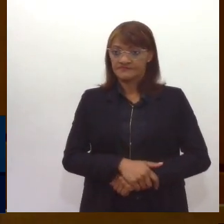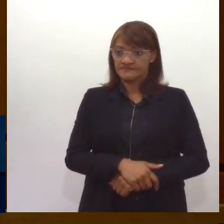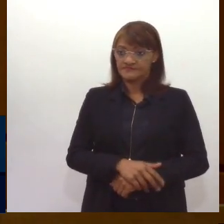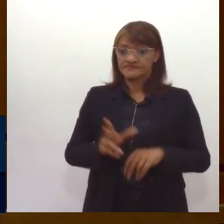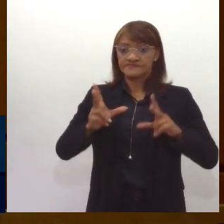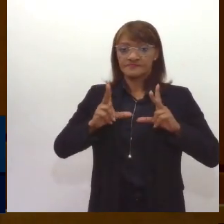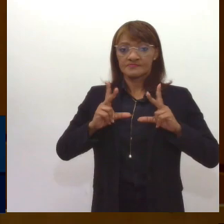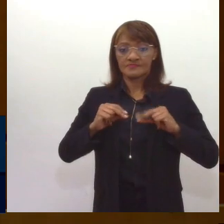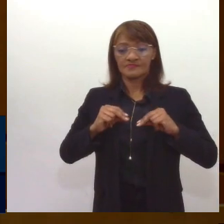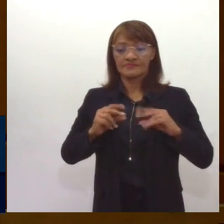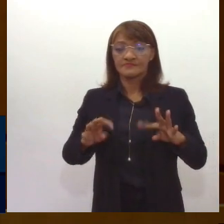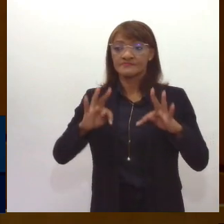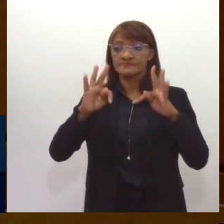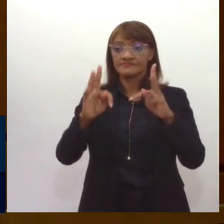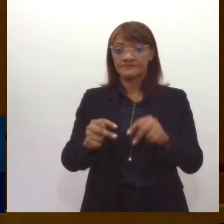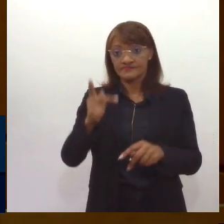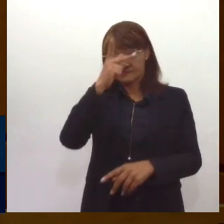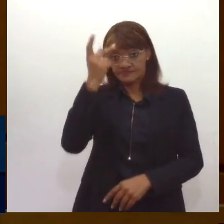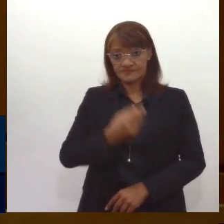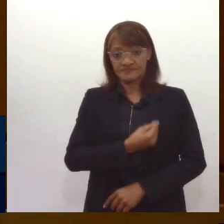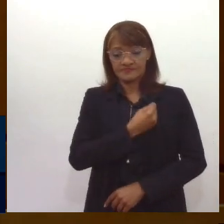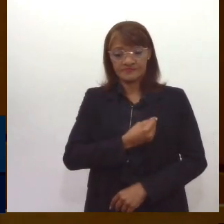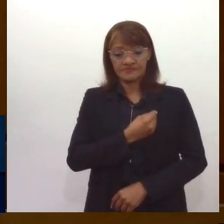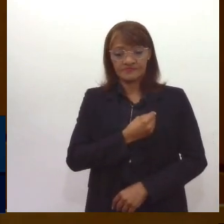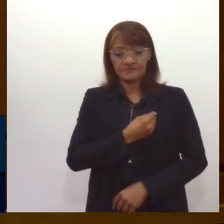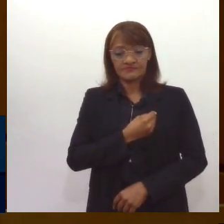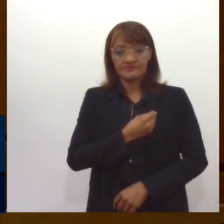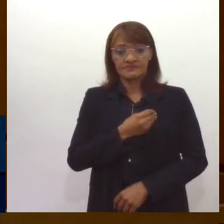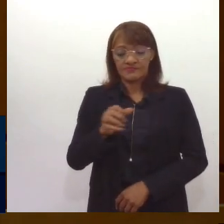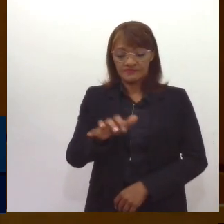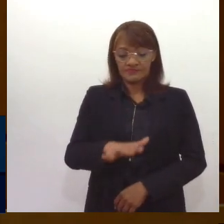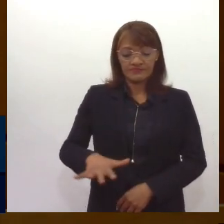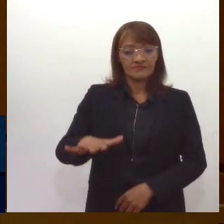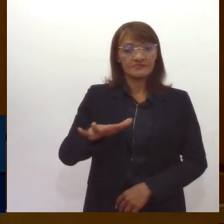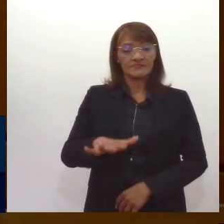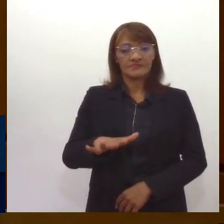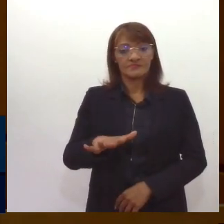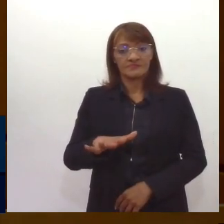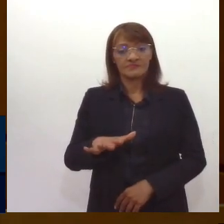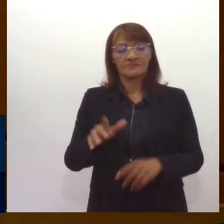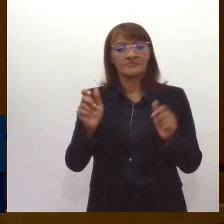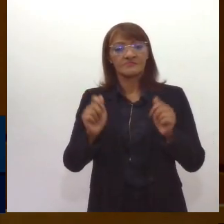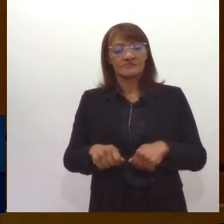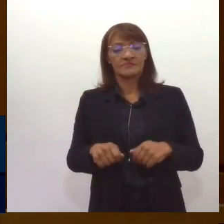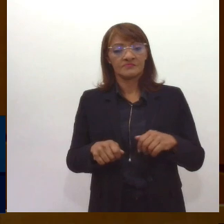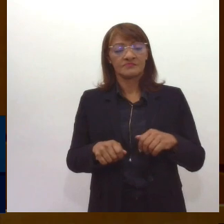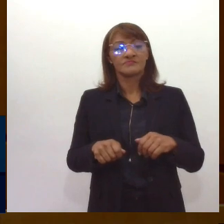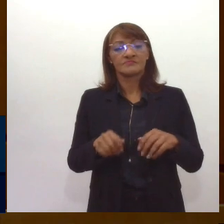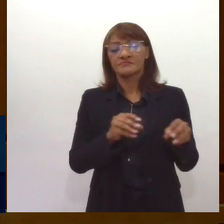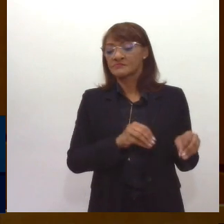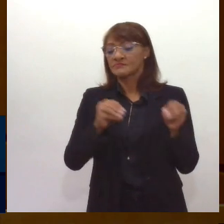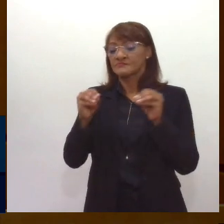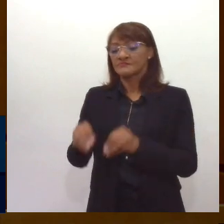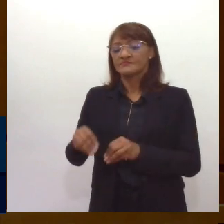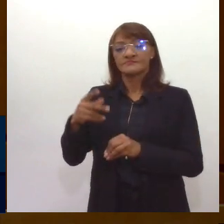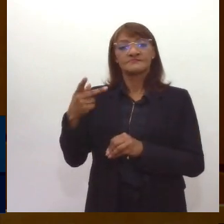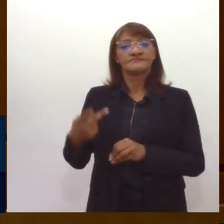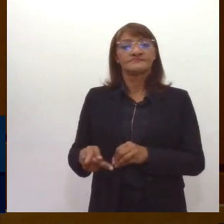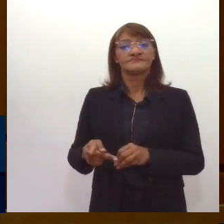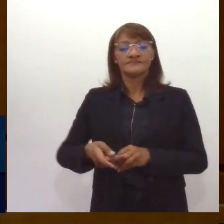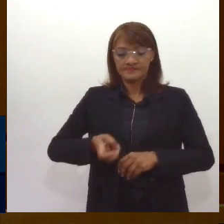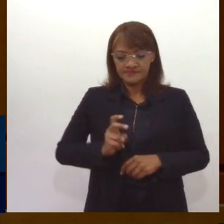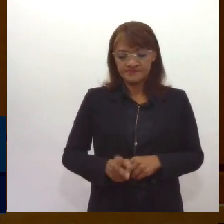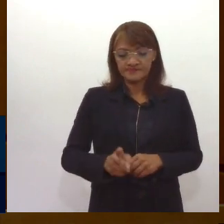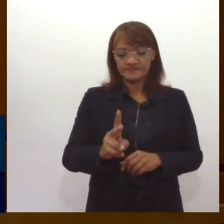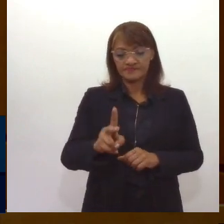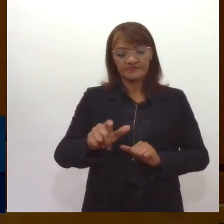região, para reintegrar este território, para dar continuidade à prestação do serviço, que é o que